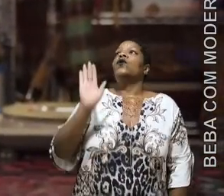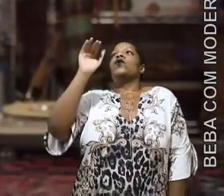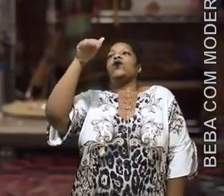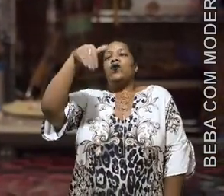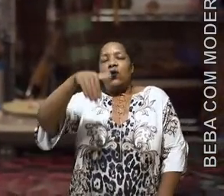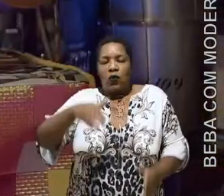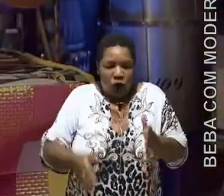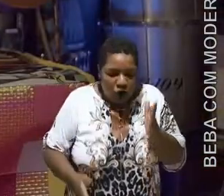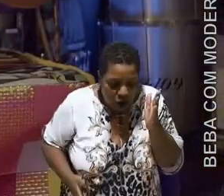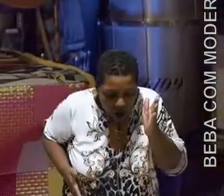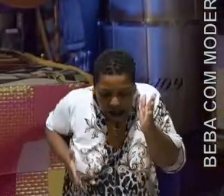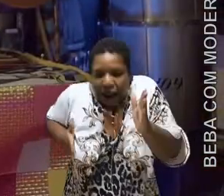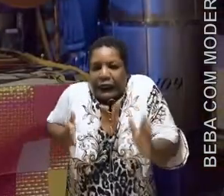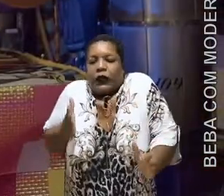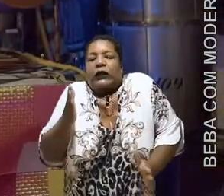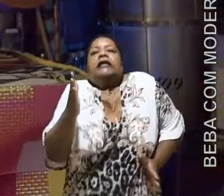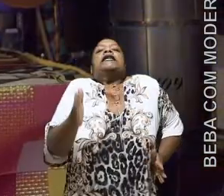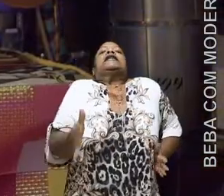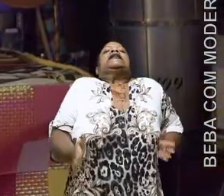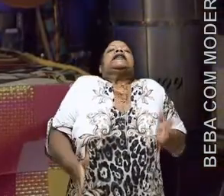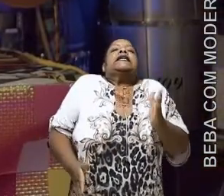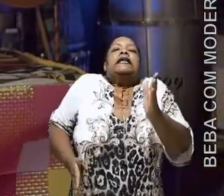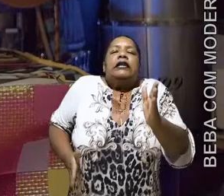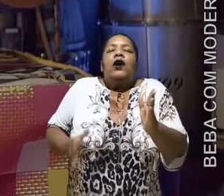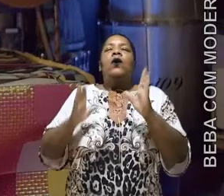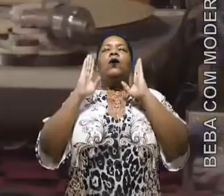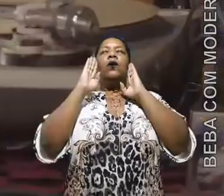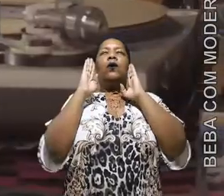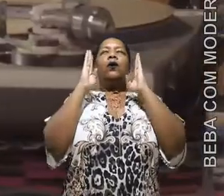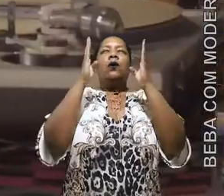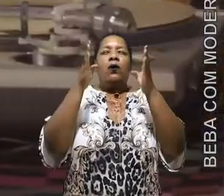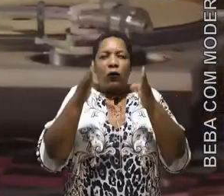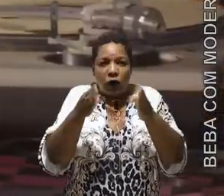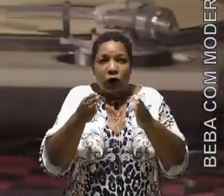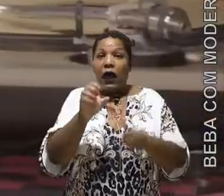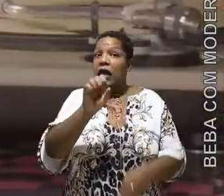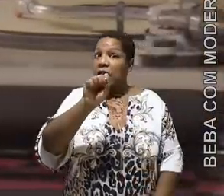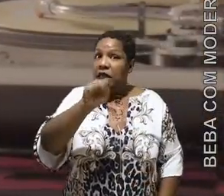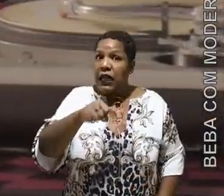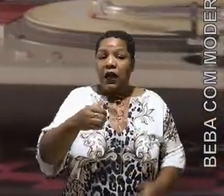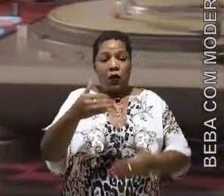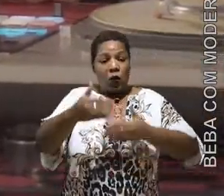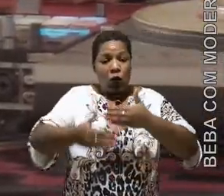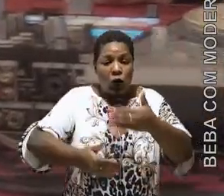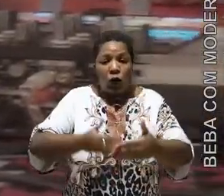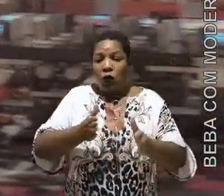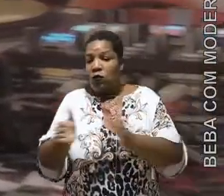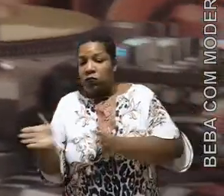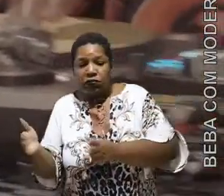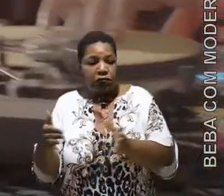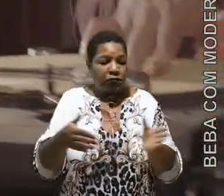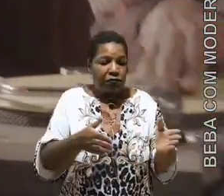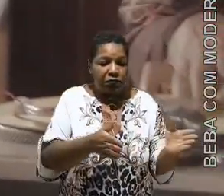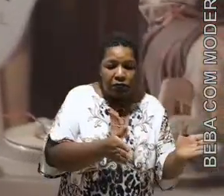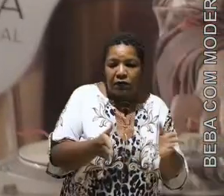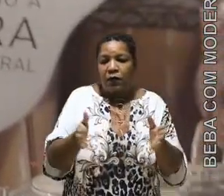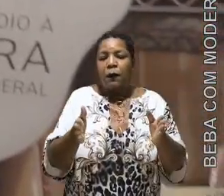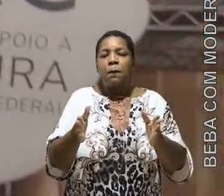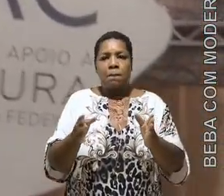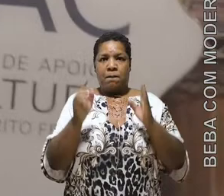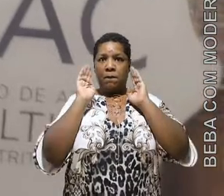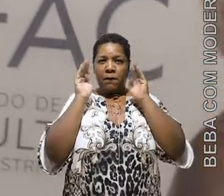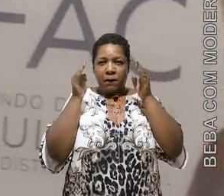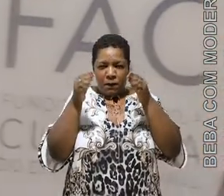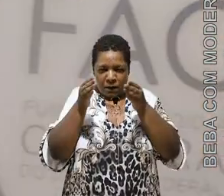operação sobe desce o rio trem mas pega pedra no caminho dos